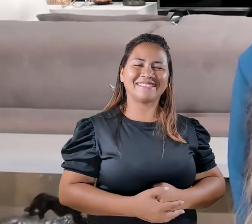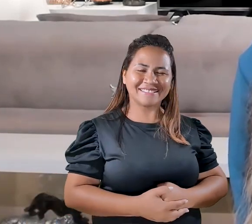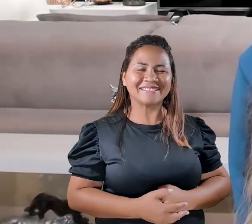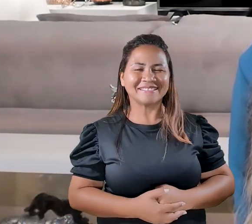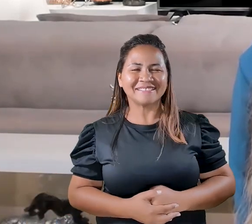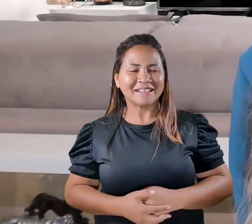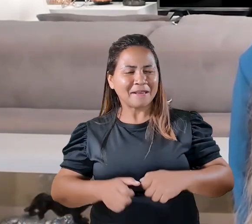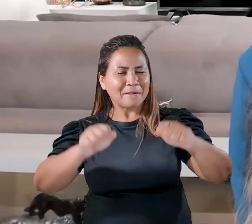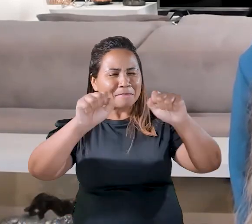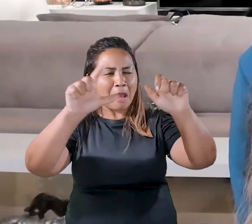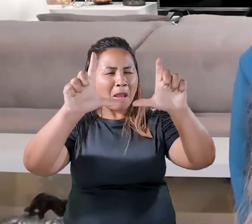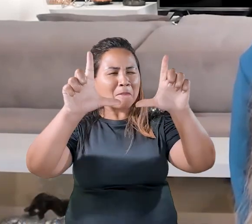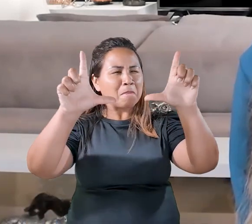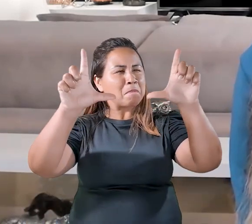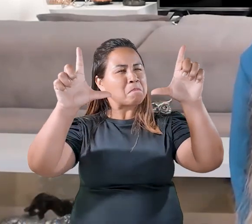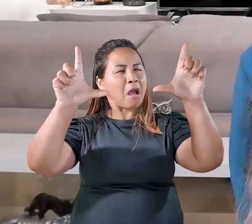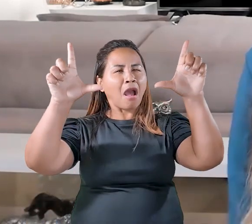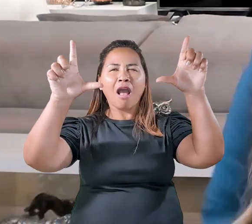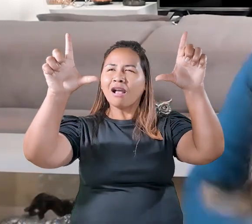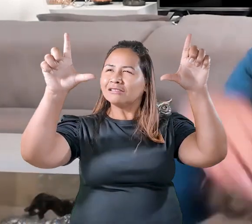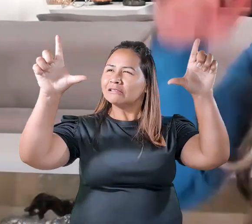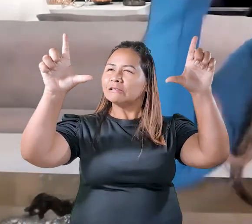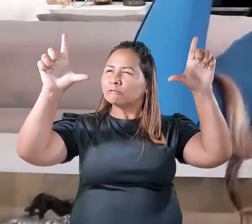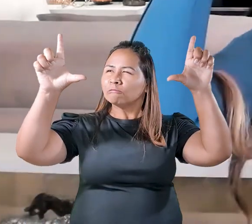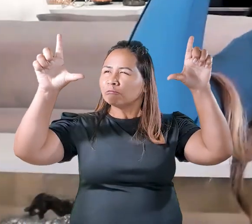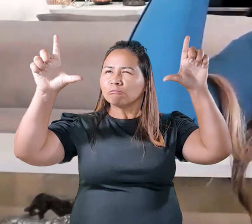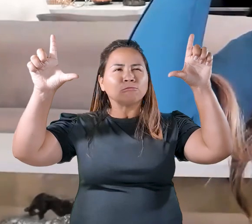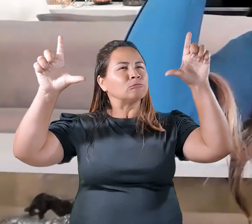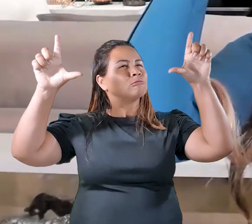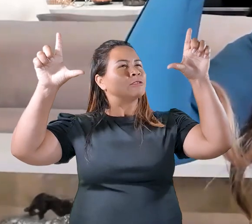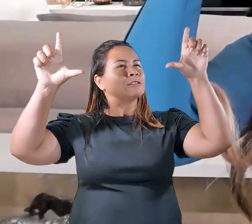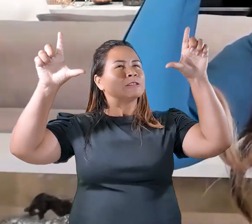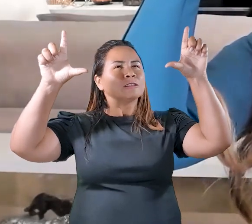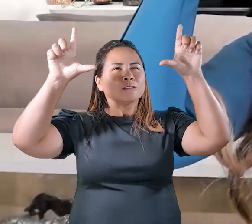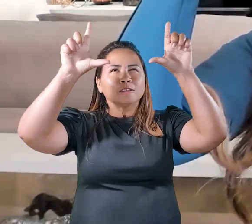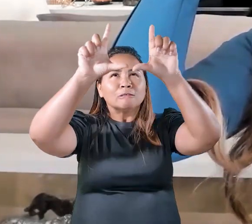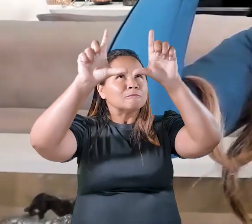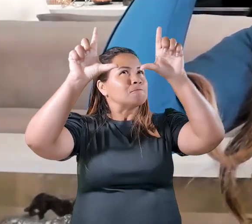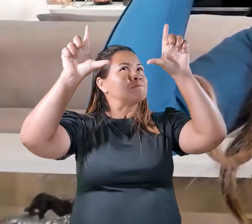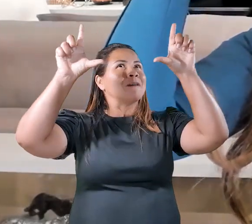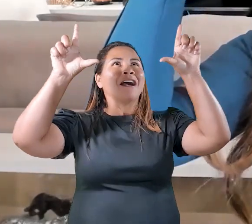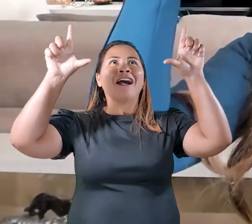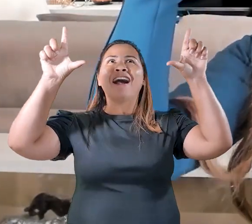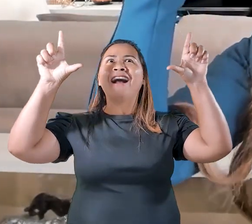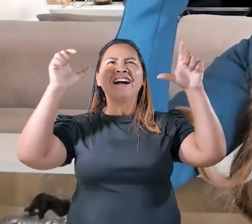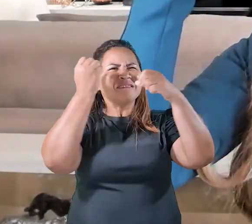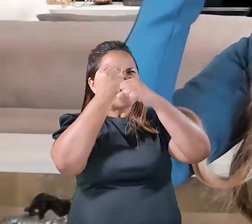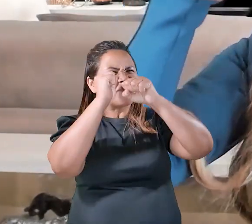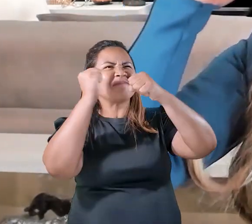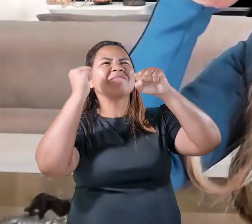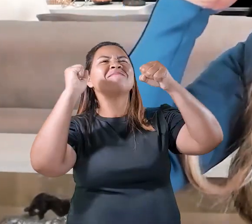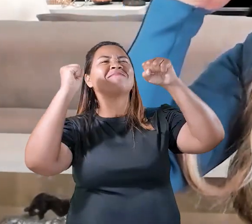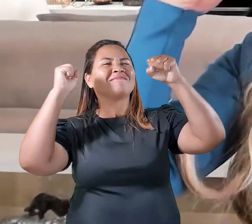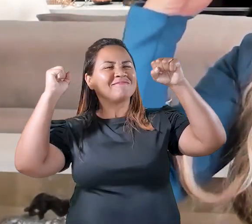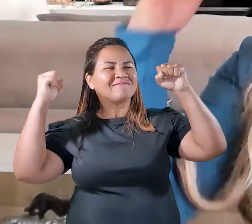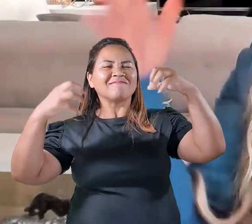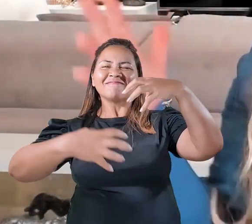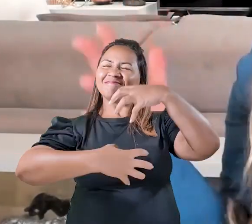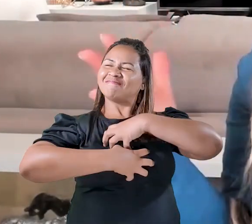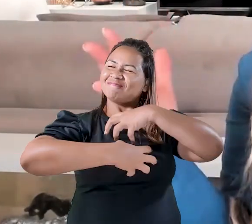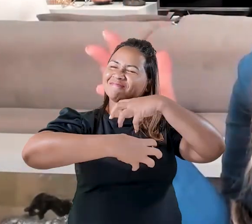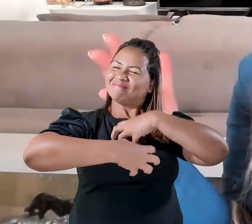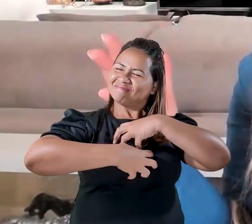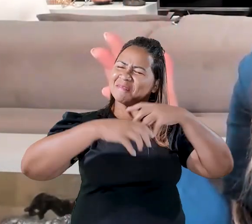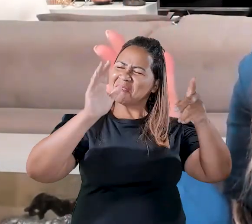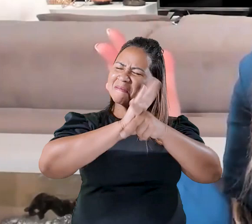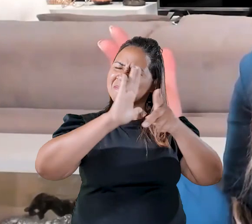Aumenta o tamanho da imagem. Bem aqui na frente, bem grande. Bem grande, sentindo que isso faz parte